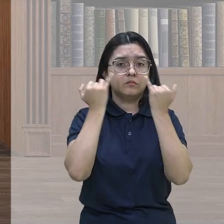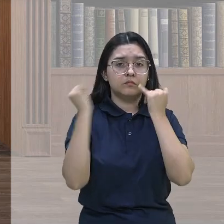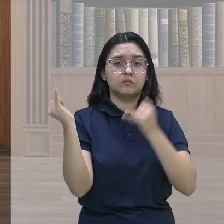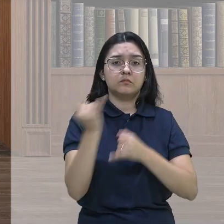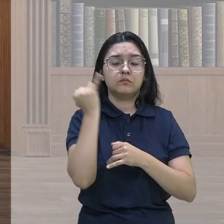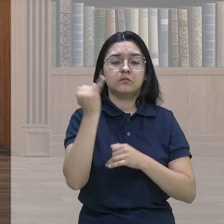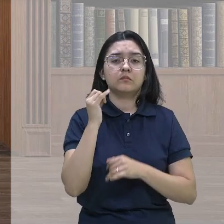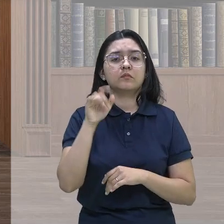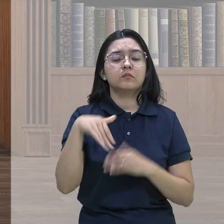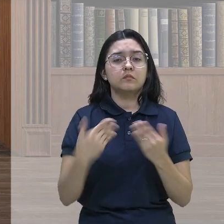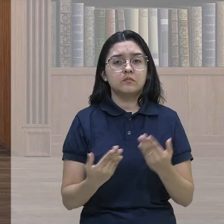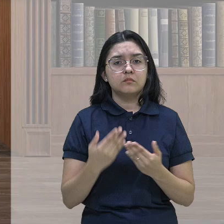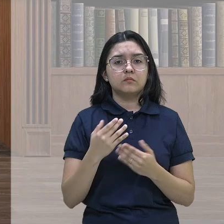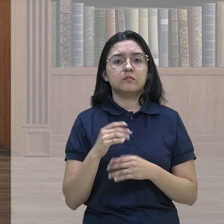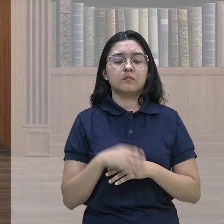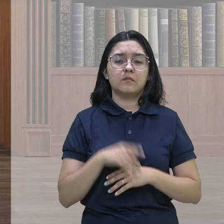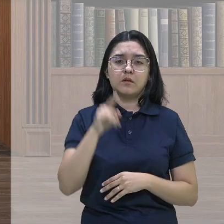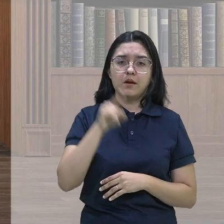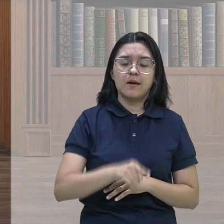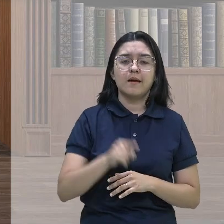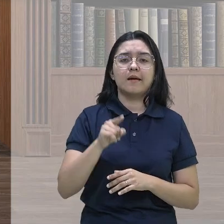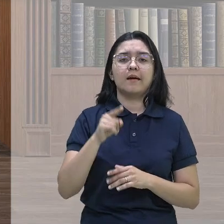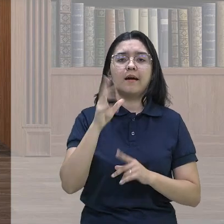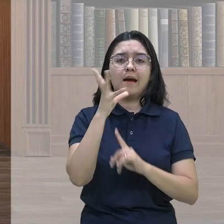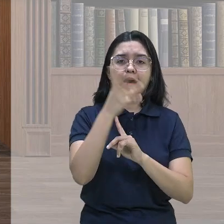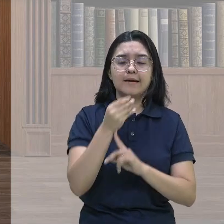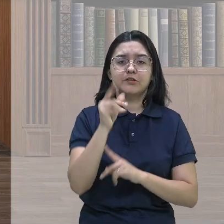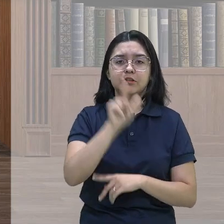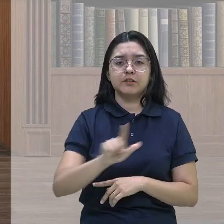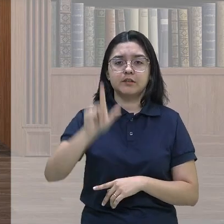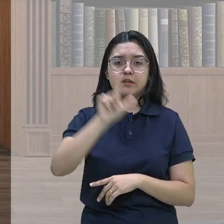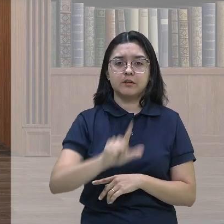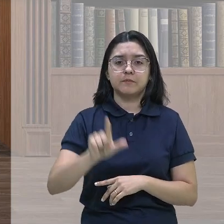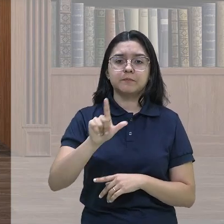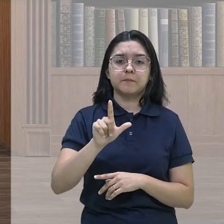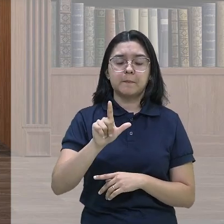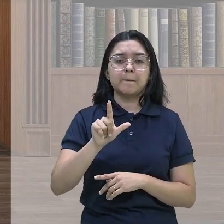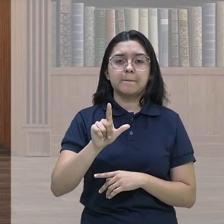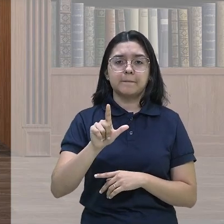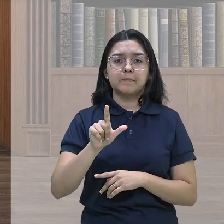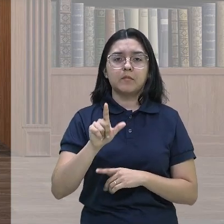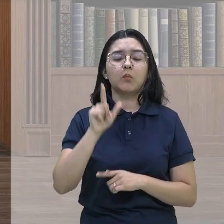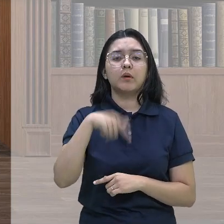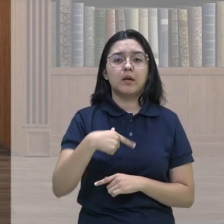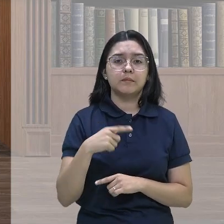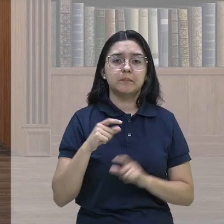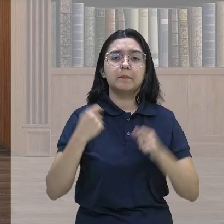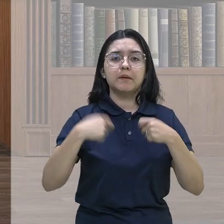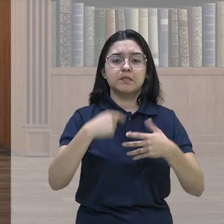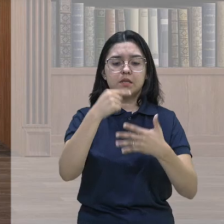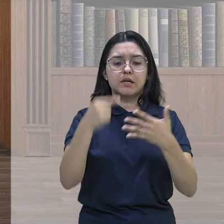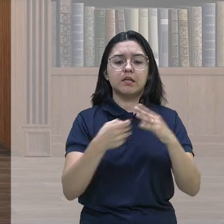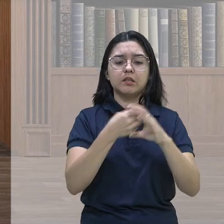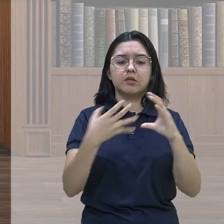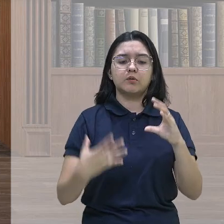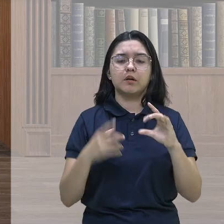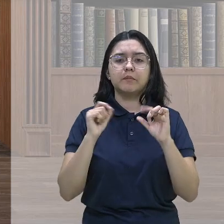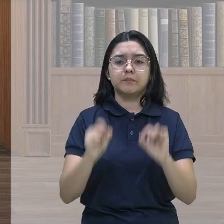ser considerado, né, como arte, um produto literário, ele precisa ter